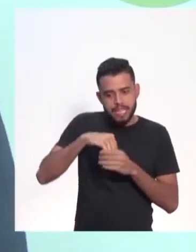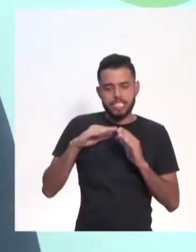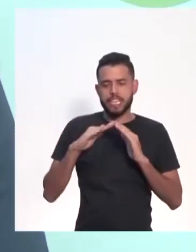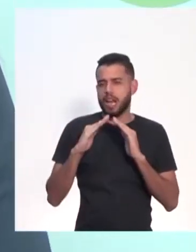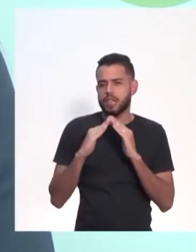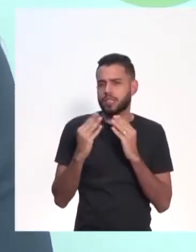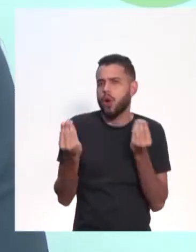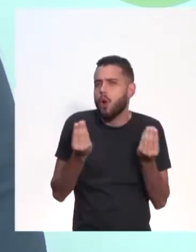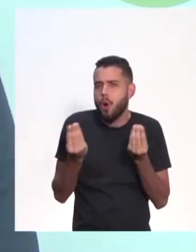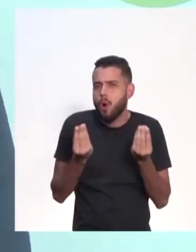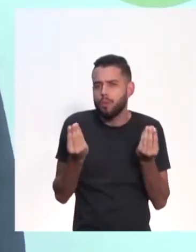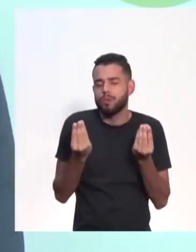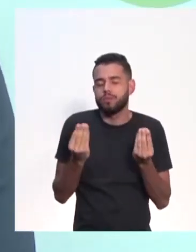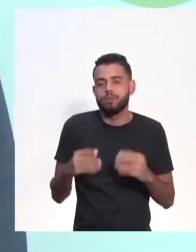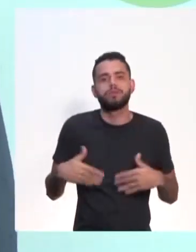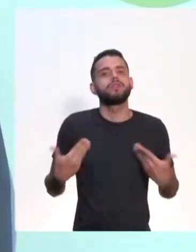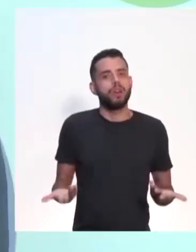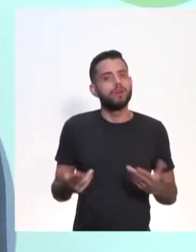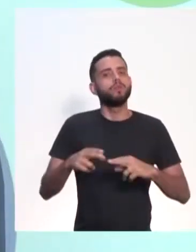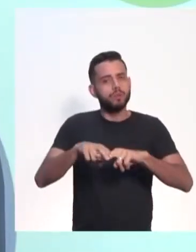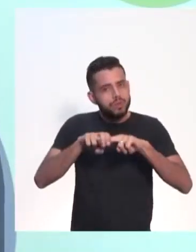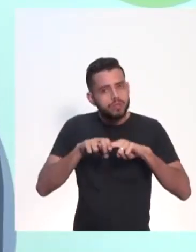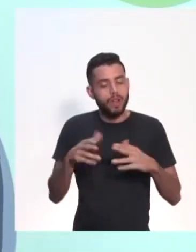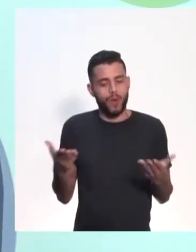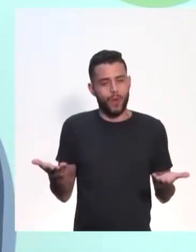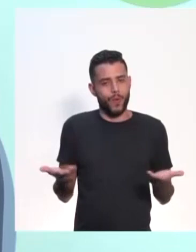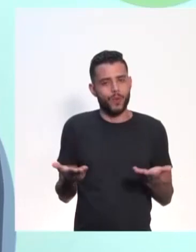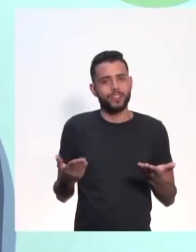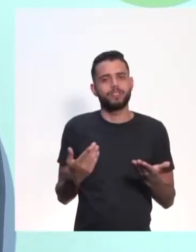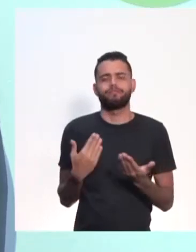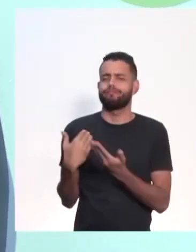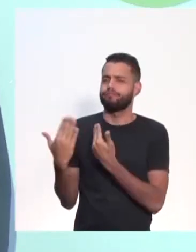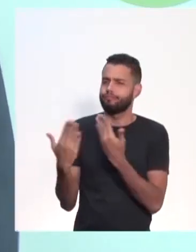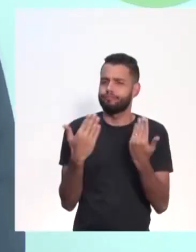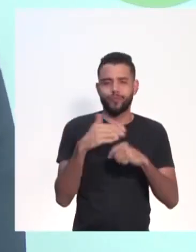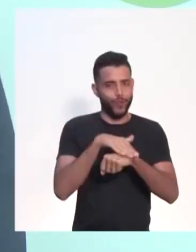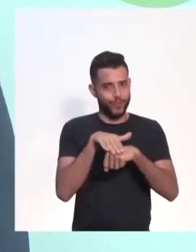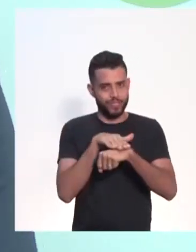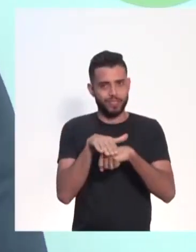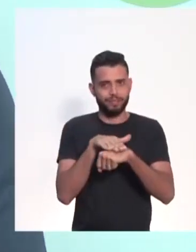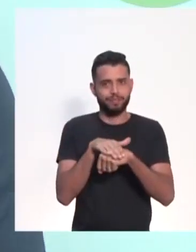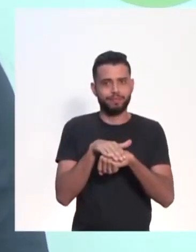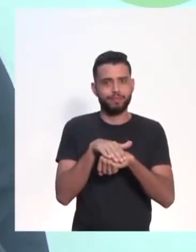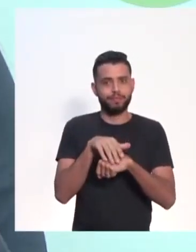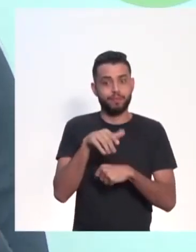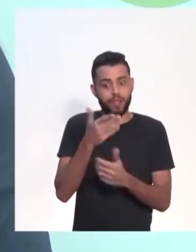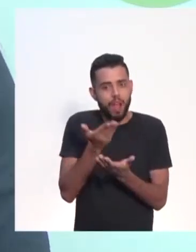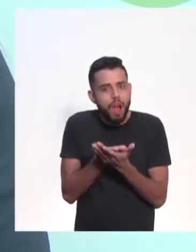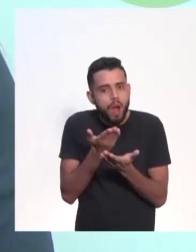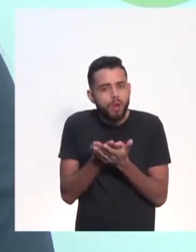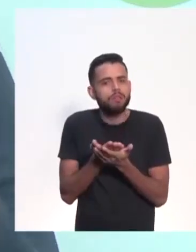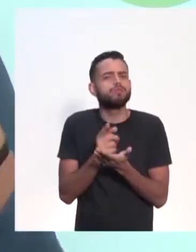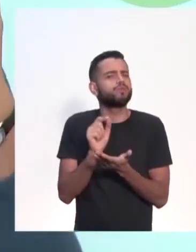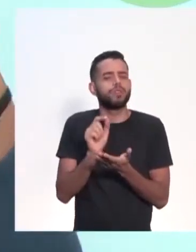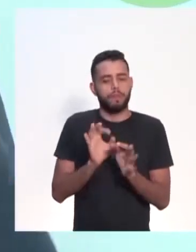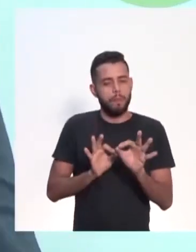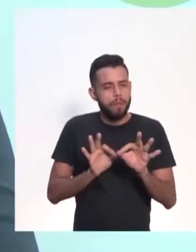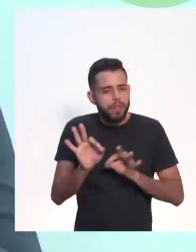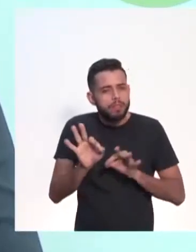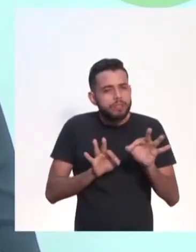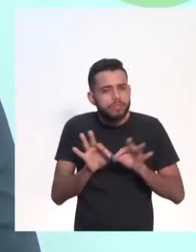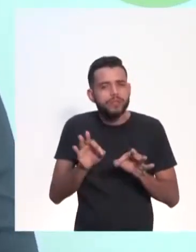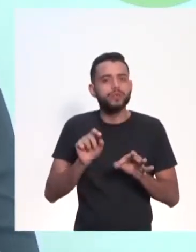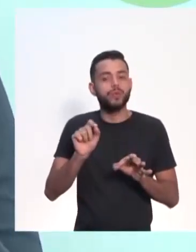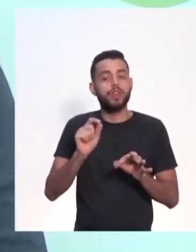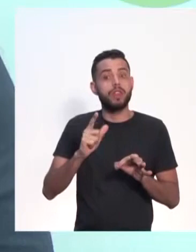casas? É pensando nisso que a gente vai conversar hoje na nossa aula. E essa aula foi planejada, foi projetada para que tenha